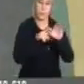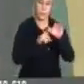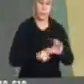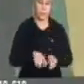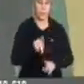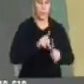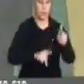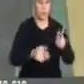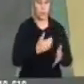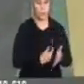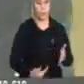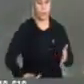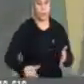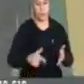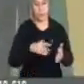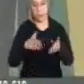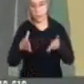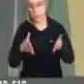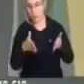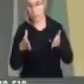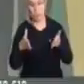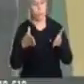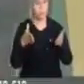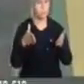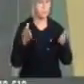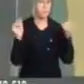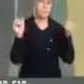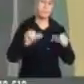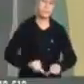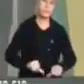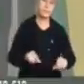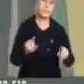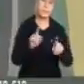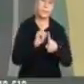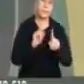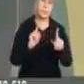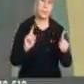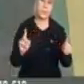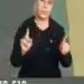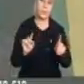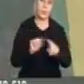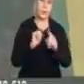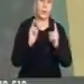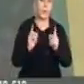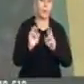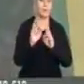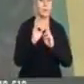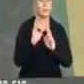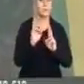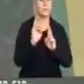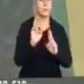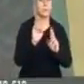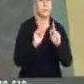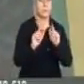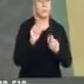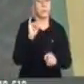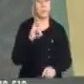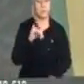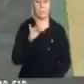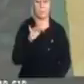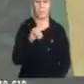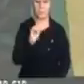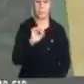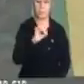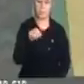uma trajetória não sustentável e, acima de tudo, expectativa de que a inflação